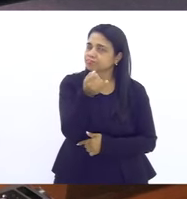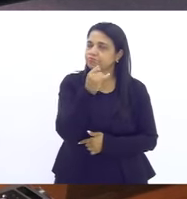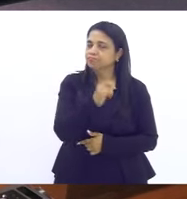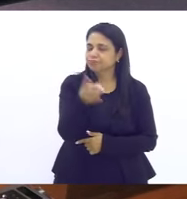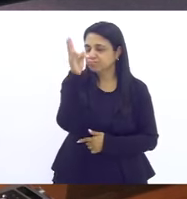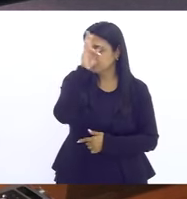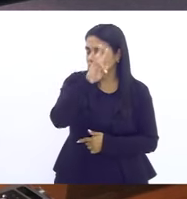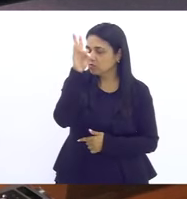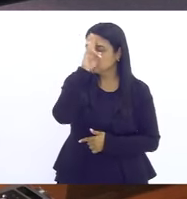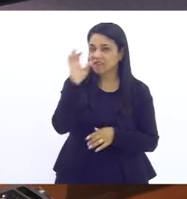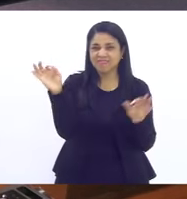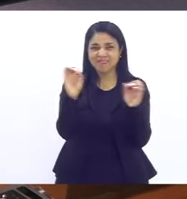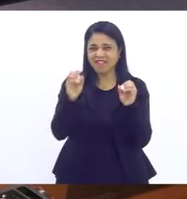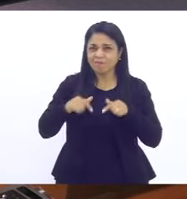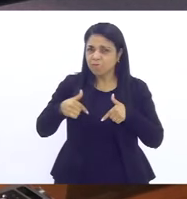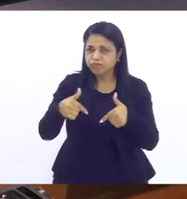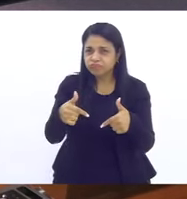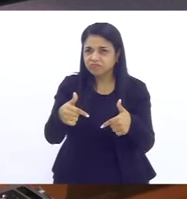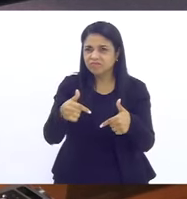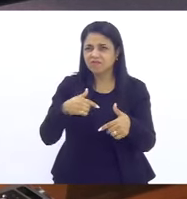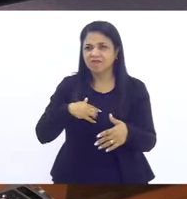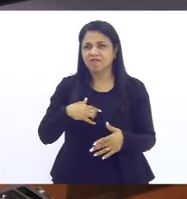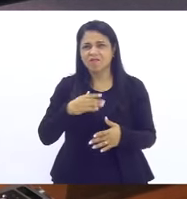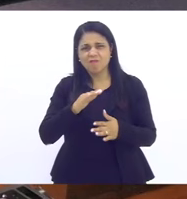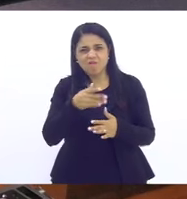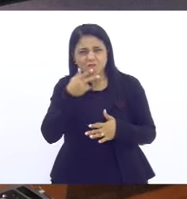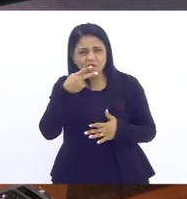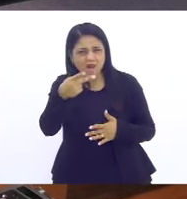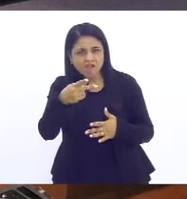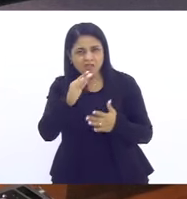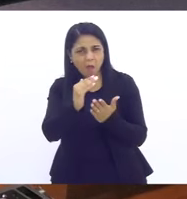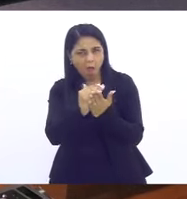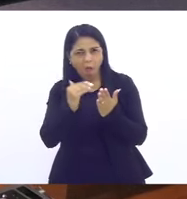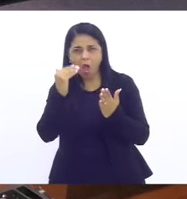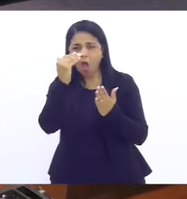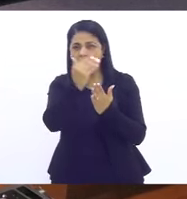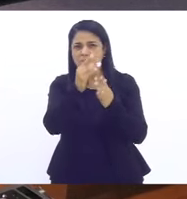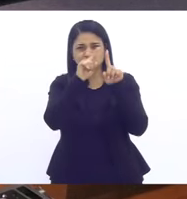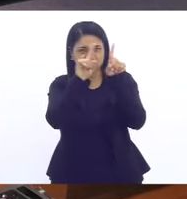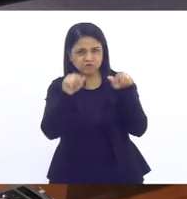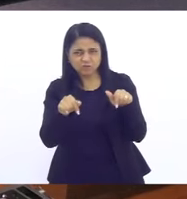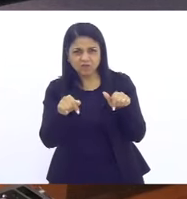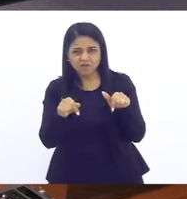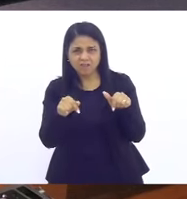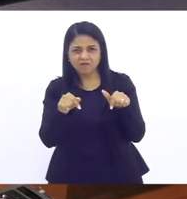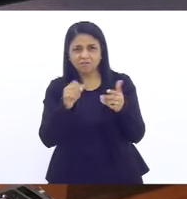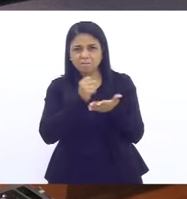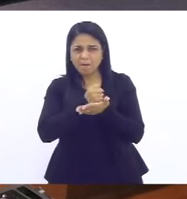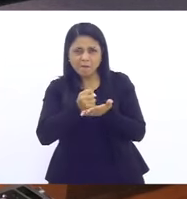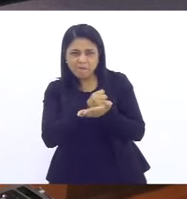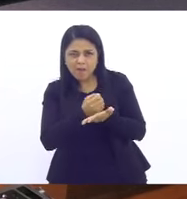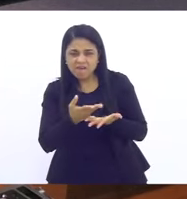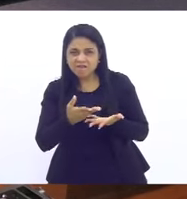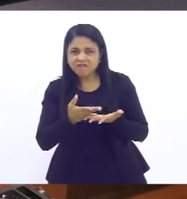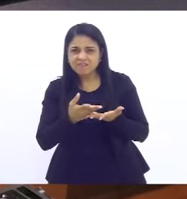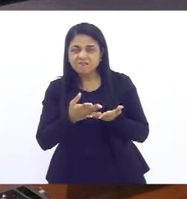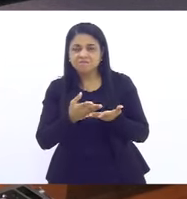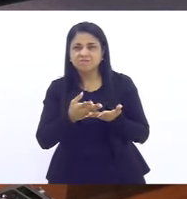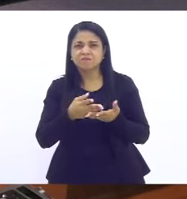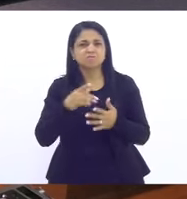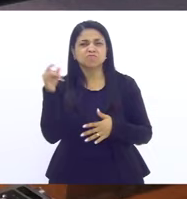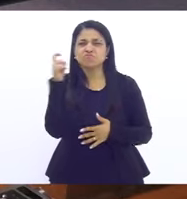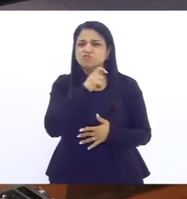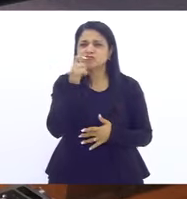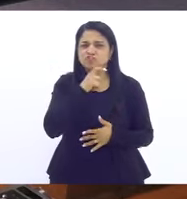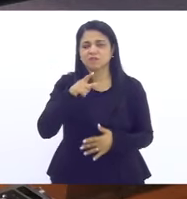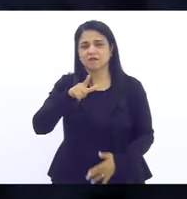história, nada é feito, pô. Falar que aumentou o efetivo de mão de obra é mentira, pô. Chegou relato para a gente que a Light